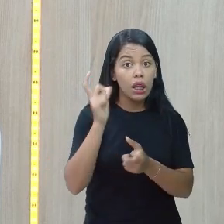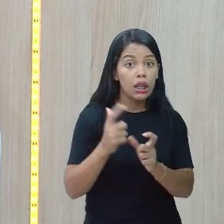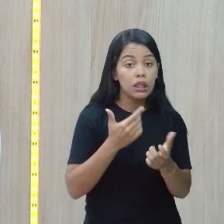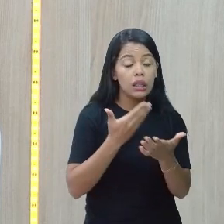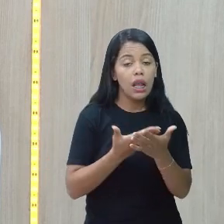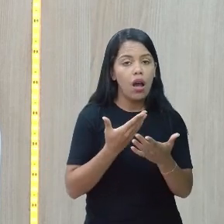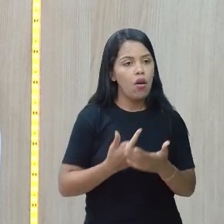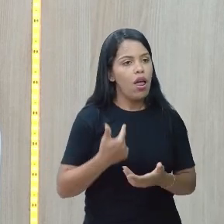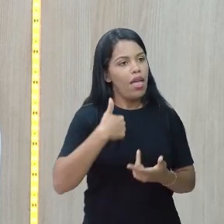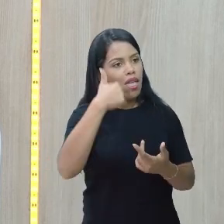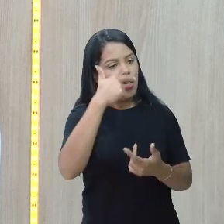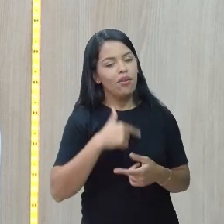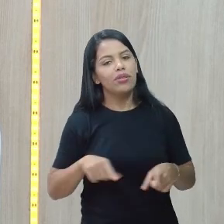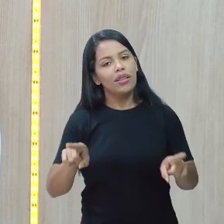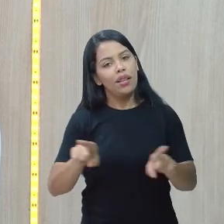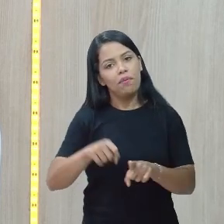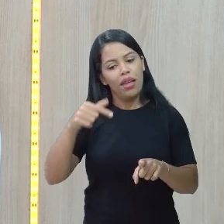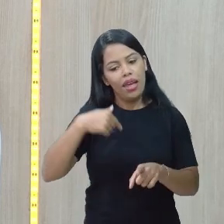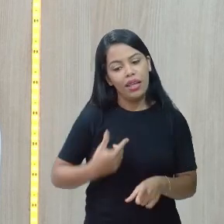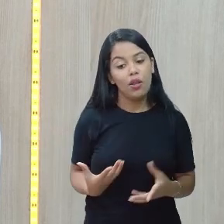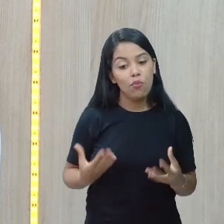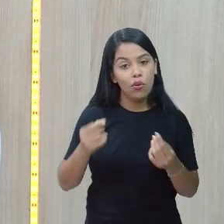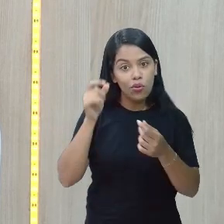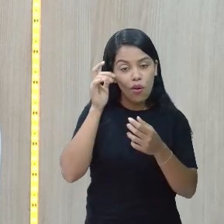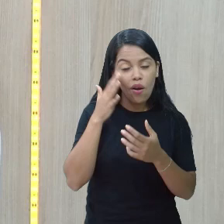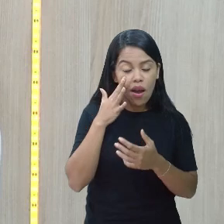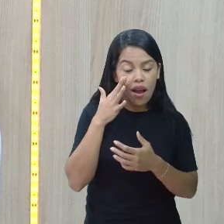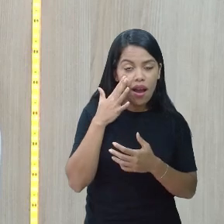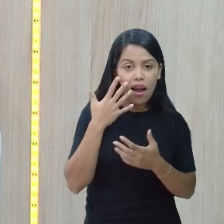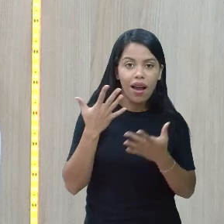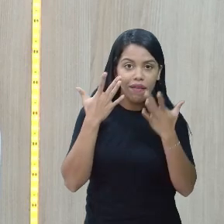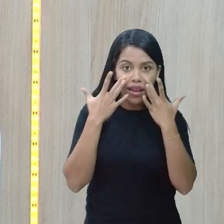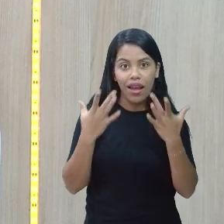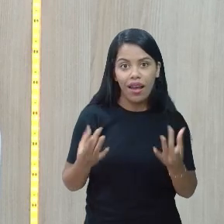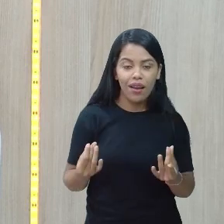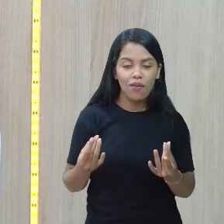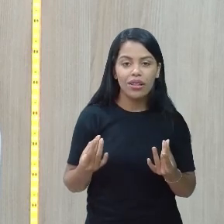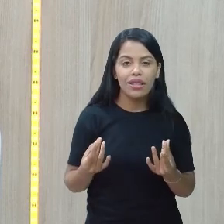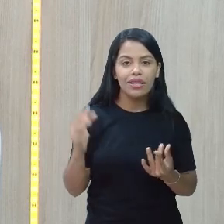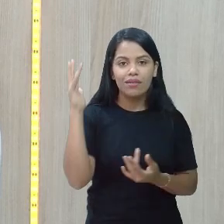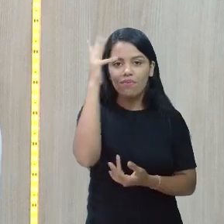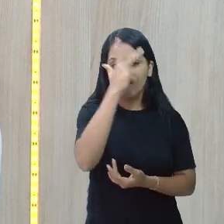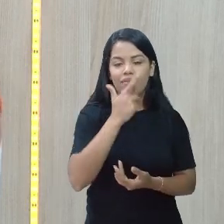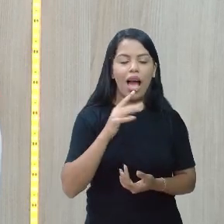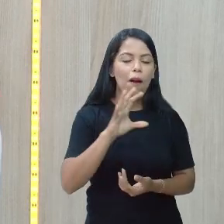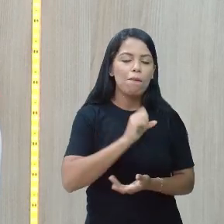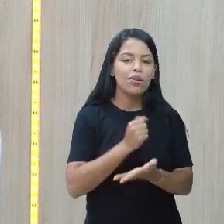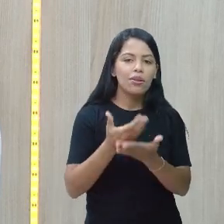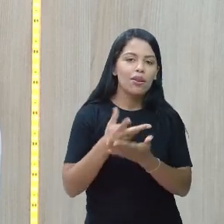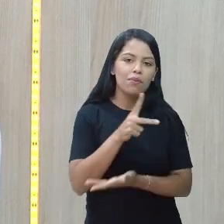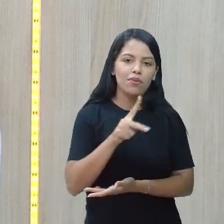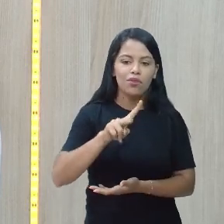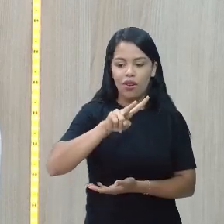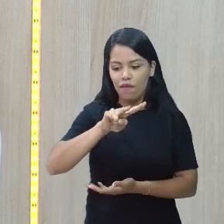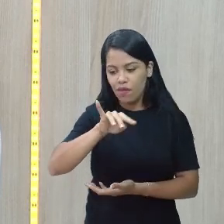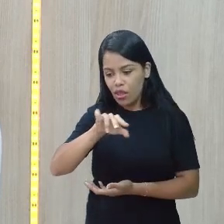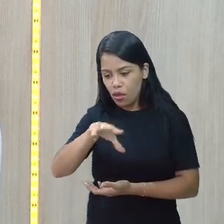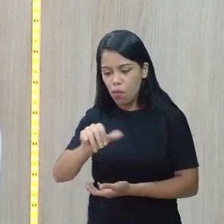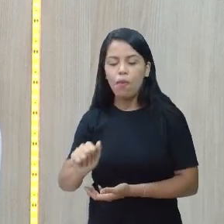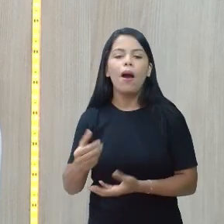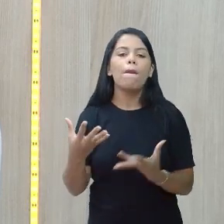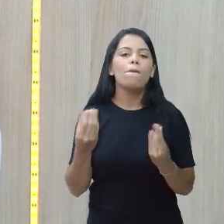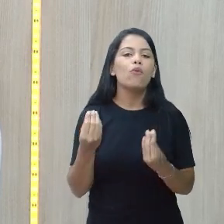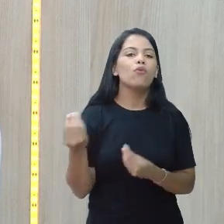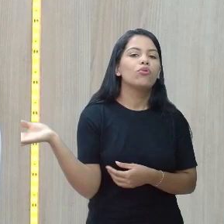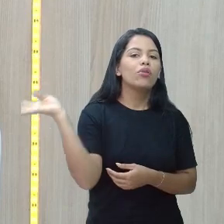também estou aqui, pessoal, junto com vocês, assim, encantado com essa aula da professora Vilma hoje. Está muito legal, então vamos ficar atentos que,